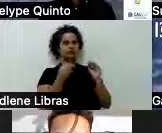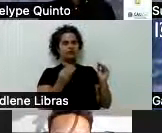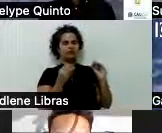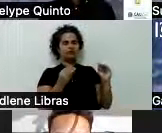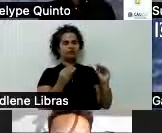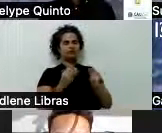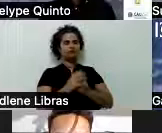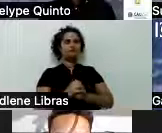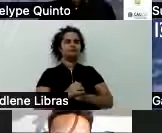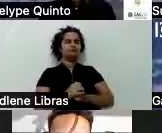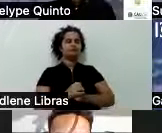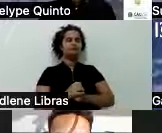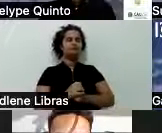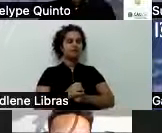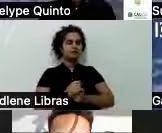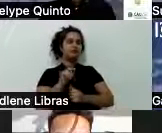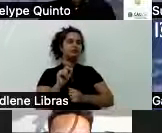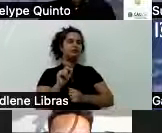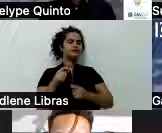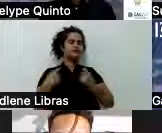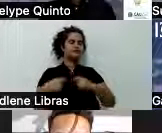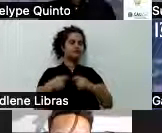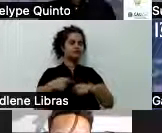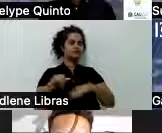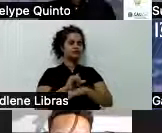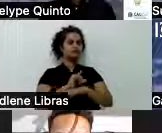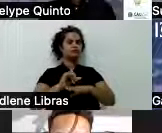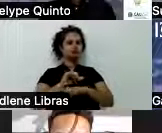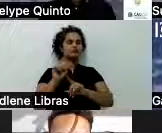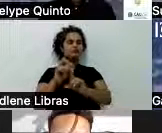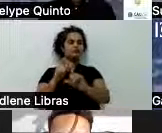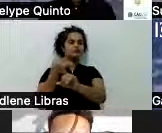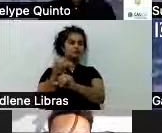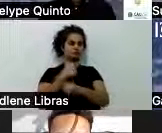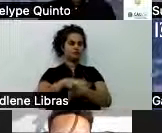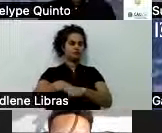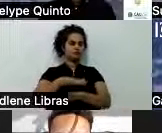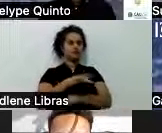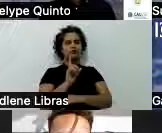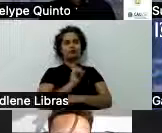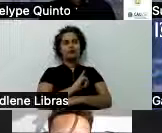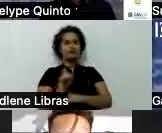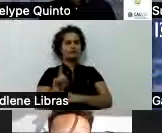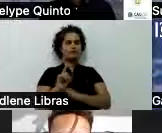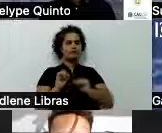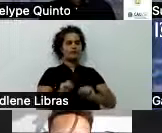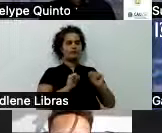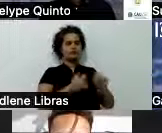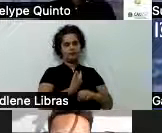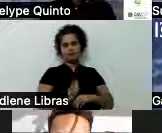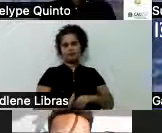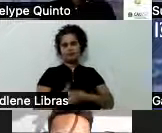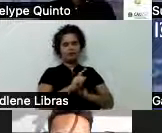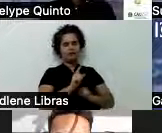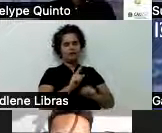partindo dessa necessidade de uma articulação social, que não seja uma ação exclusiva do poder público, mas